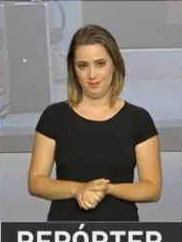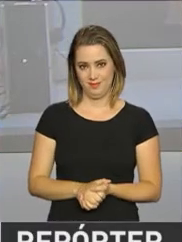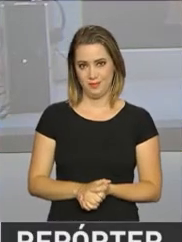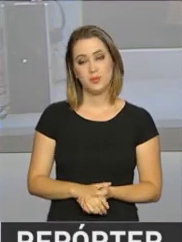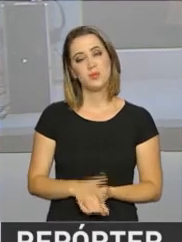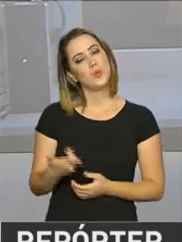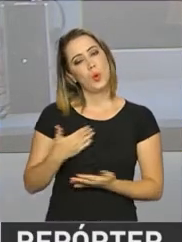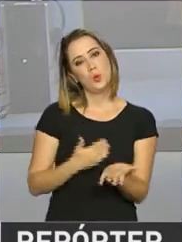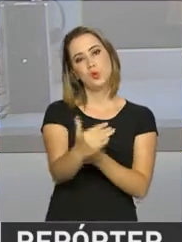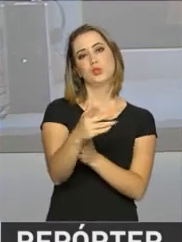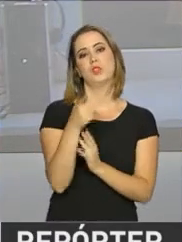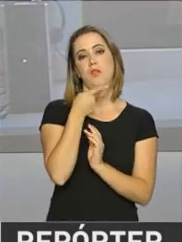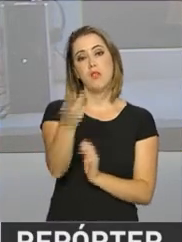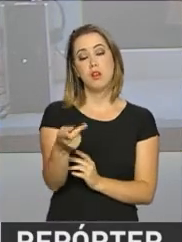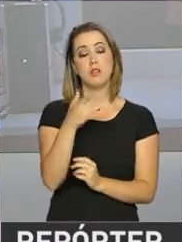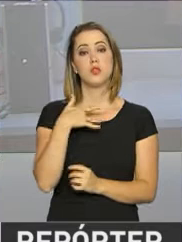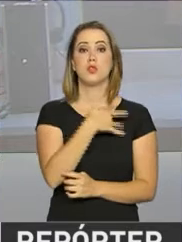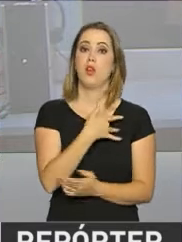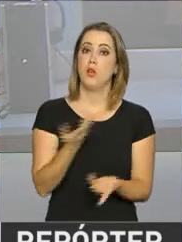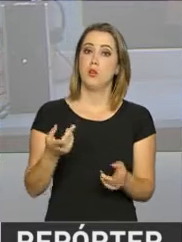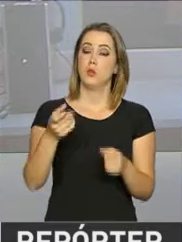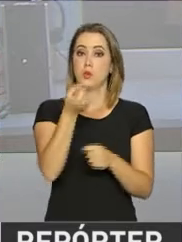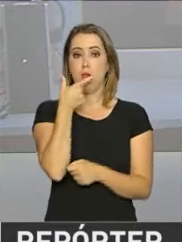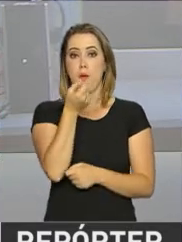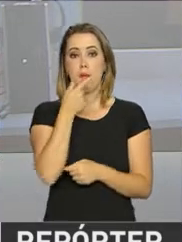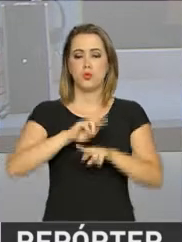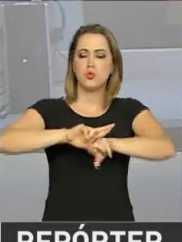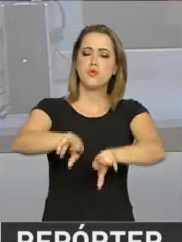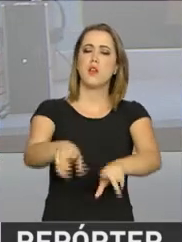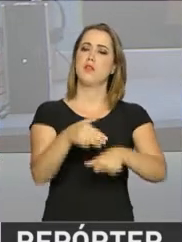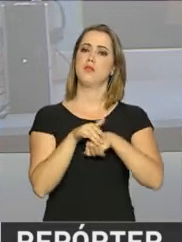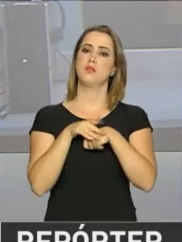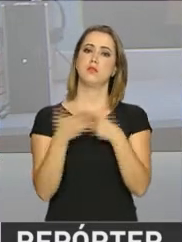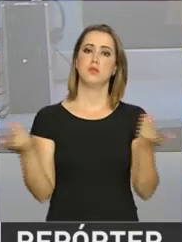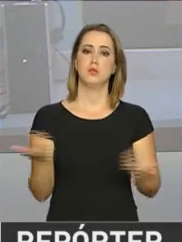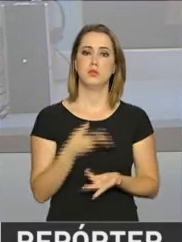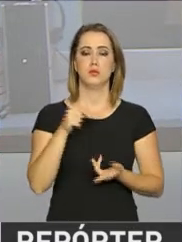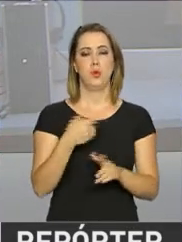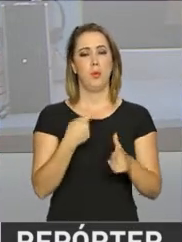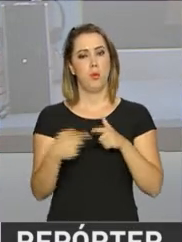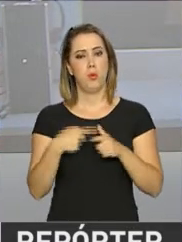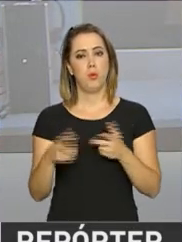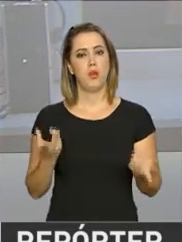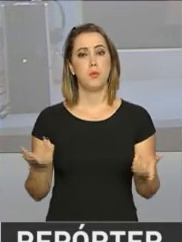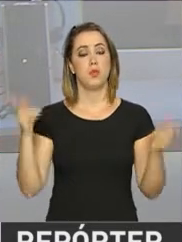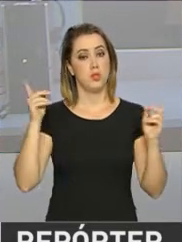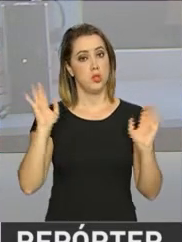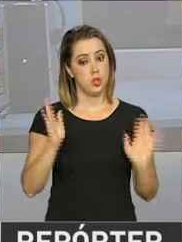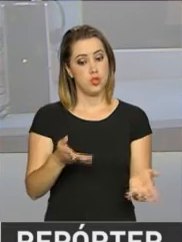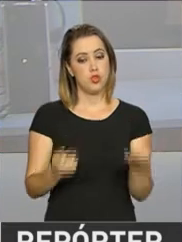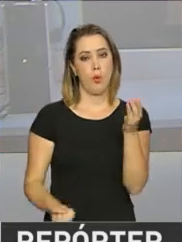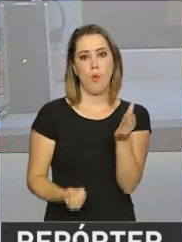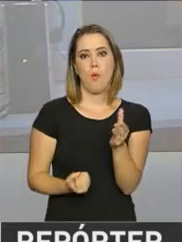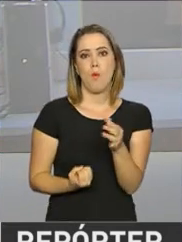saúde medicamentos para combater problemas renais anemia e efeitos colaterais da quimioterapia vão ser fabricados por uma